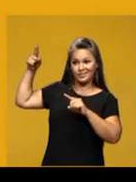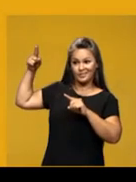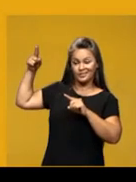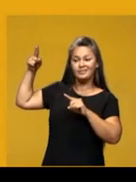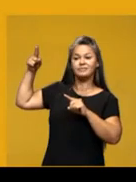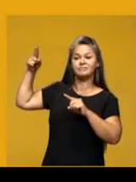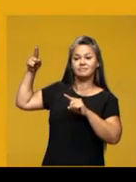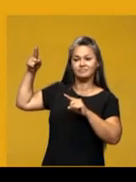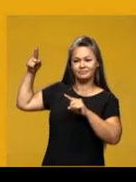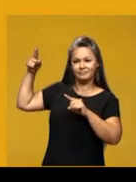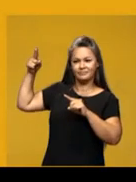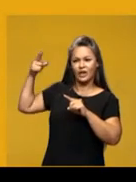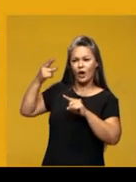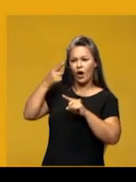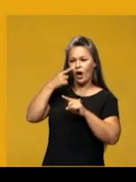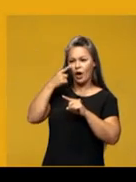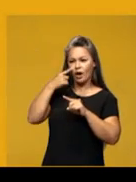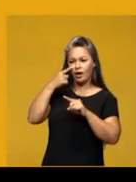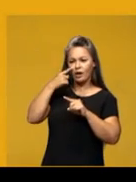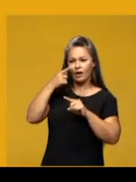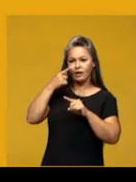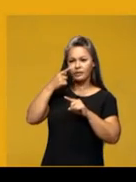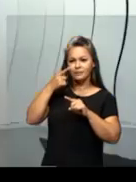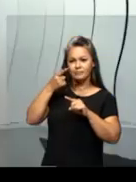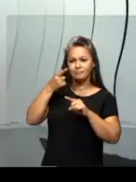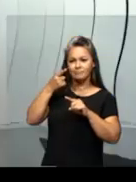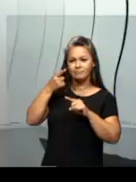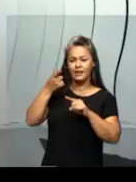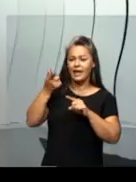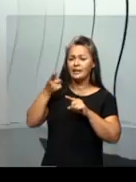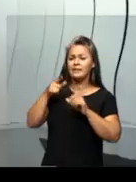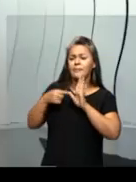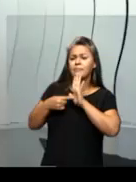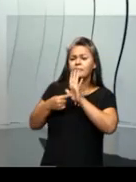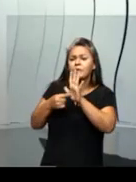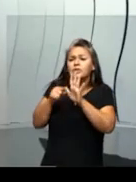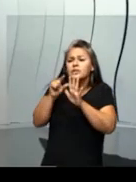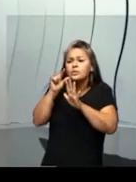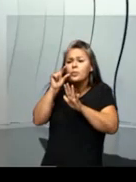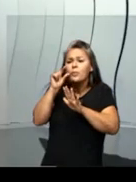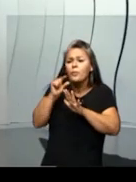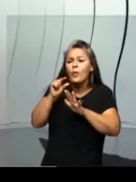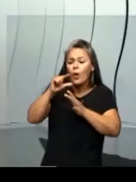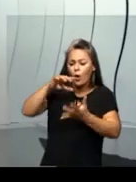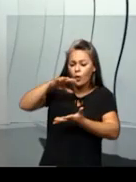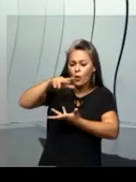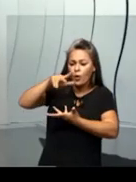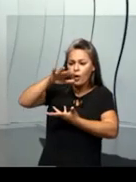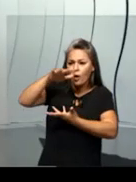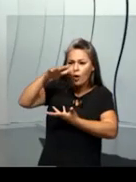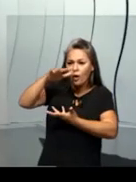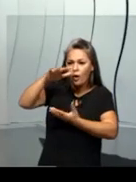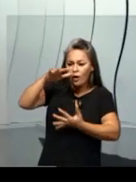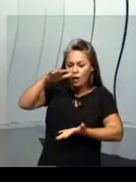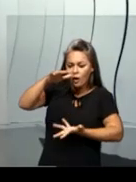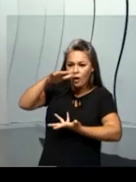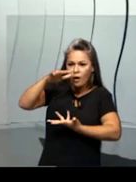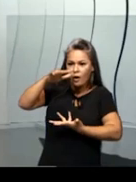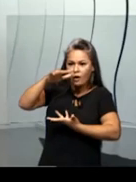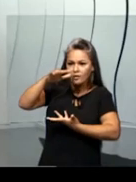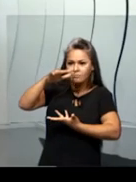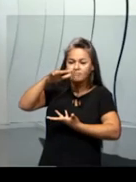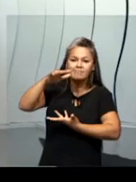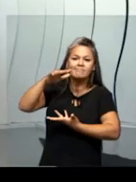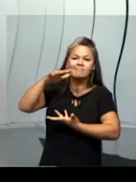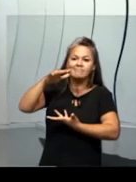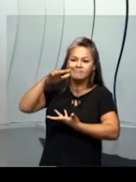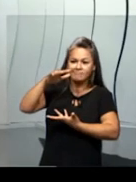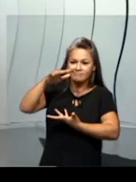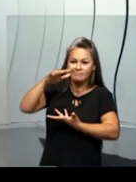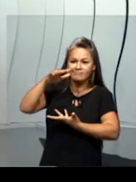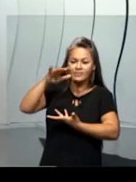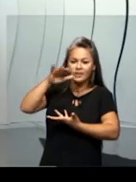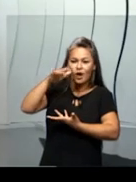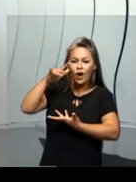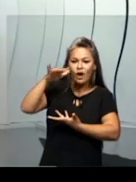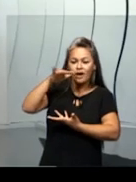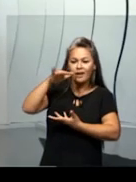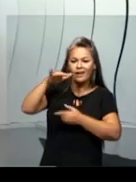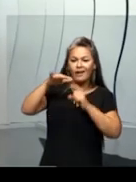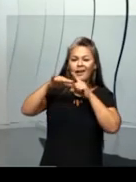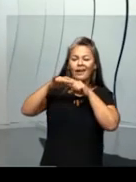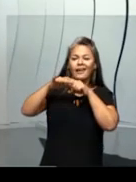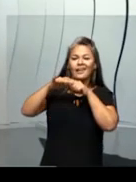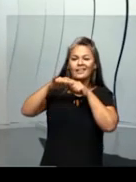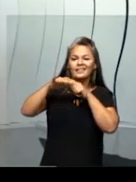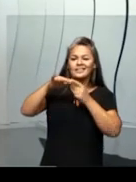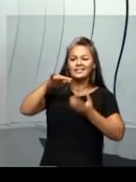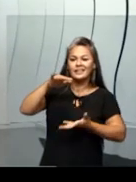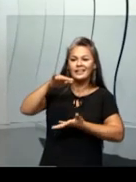que as regiões polares são um pouco destacadas na região. A Groenlândia, por exemplo, aqui ela já não aparece com tanto destaque nesse tipo de